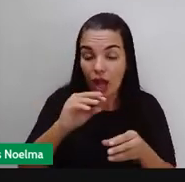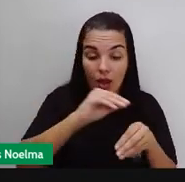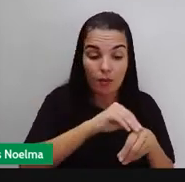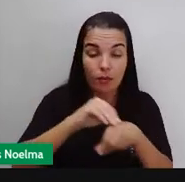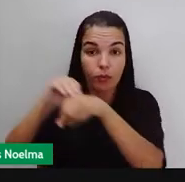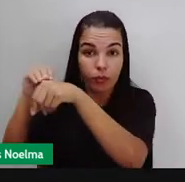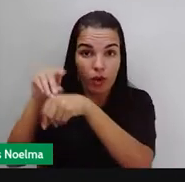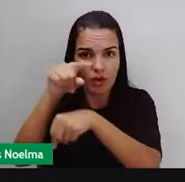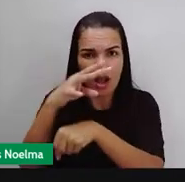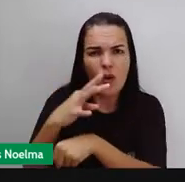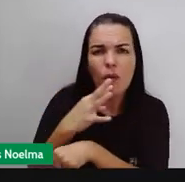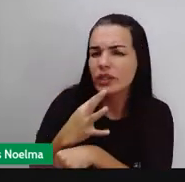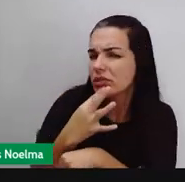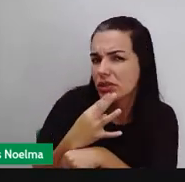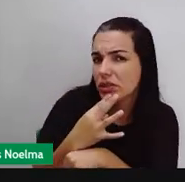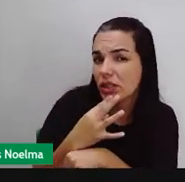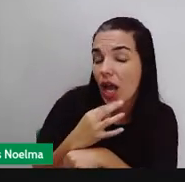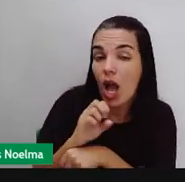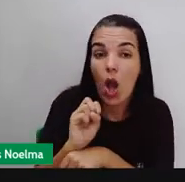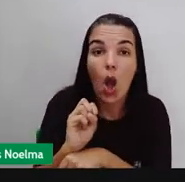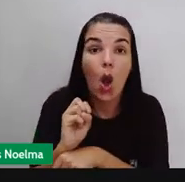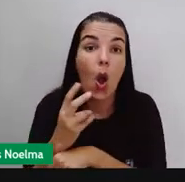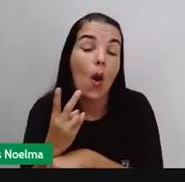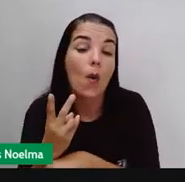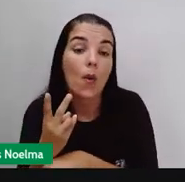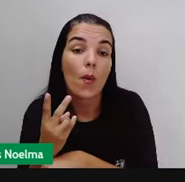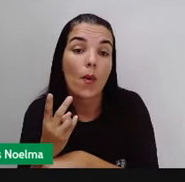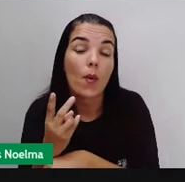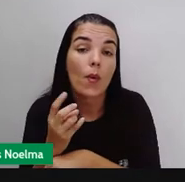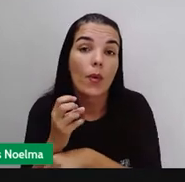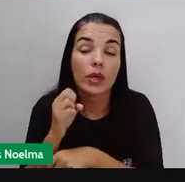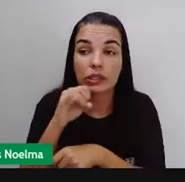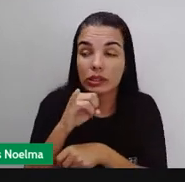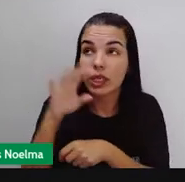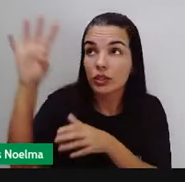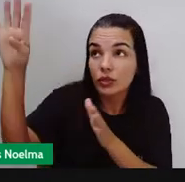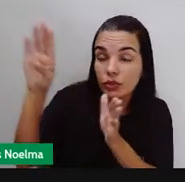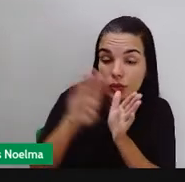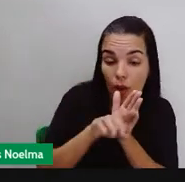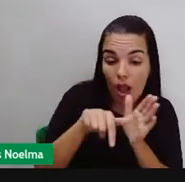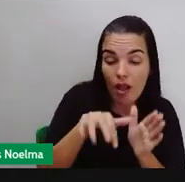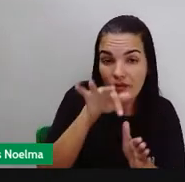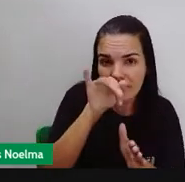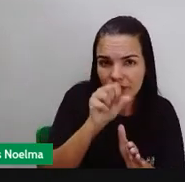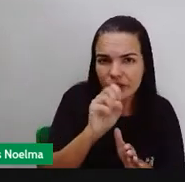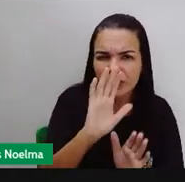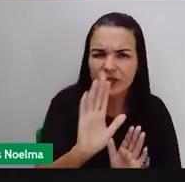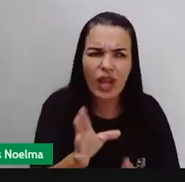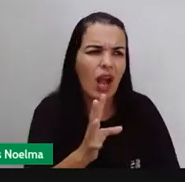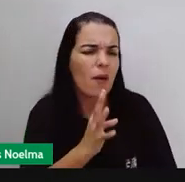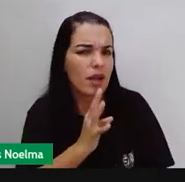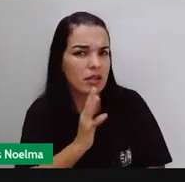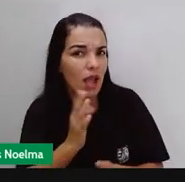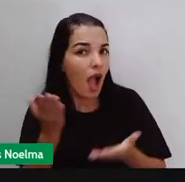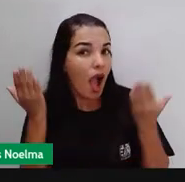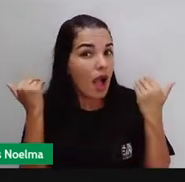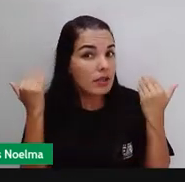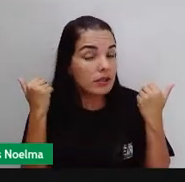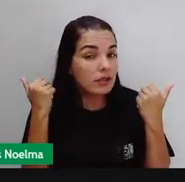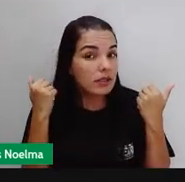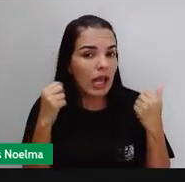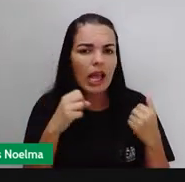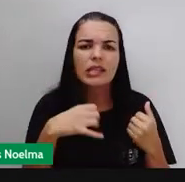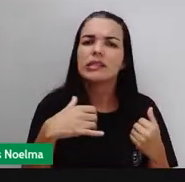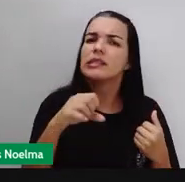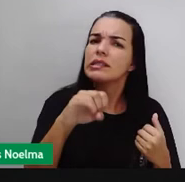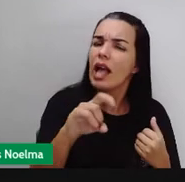era conhecido? Ou Feira de Santana? Quem veio de fora aí? Vocês já conheciam Feira de Santana? Se não, como